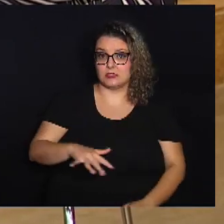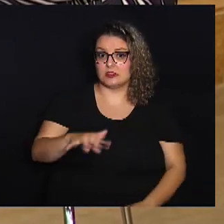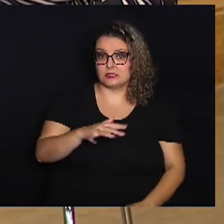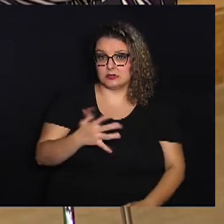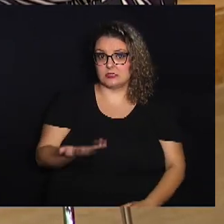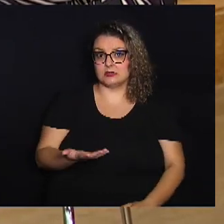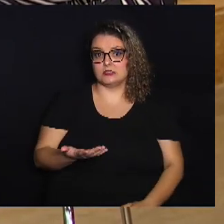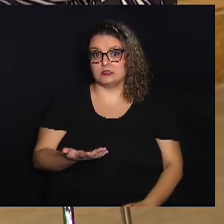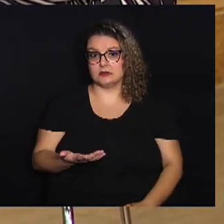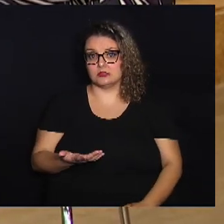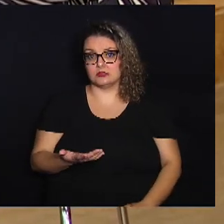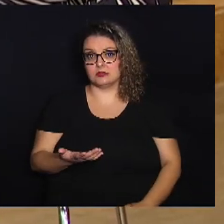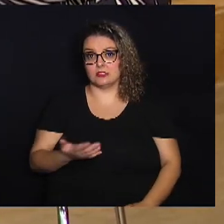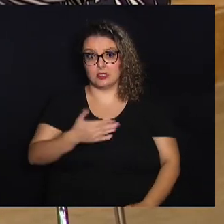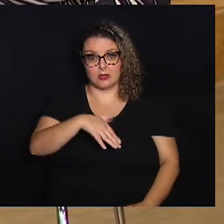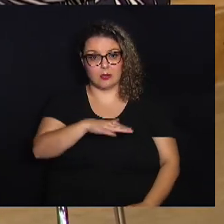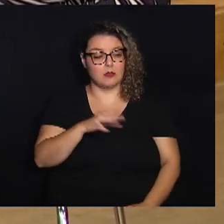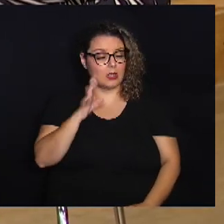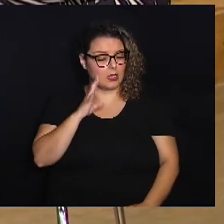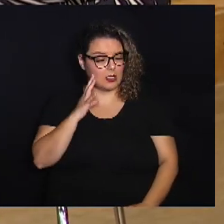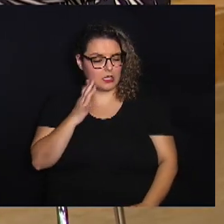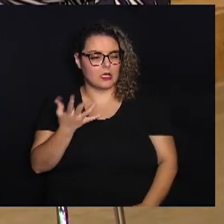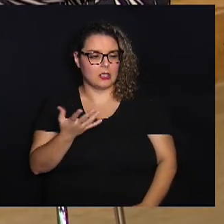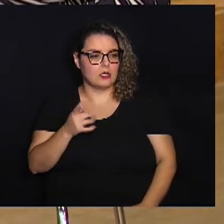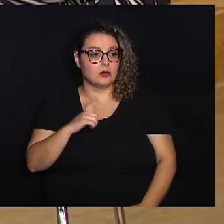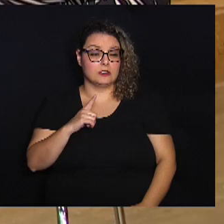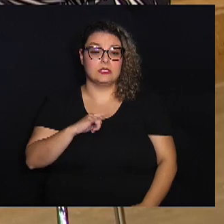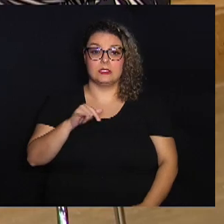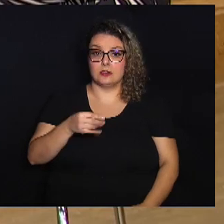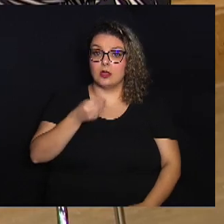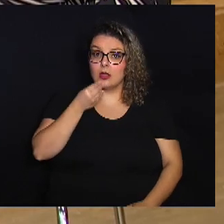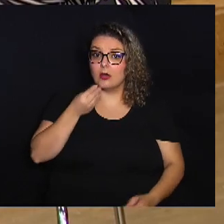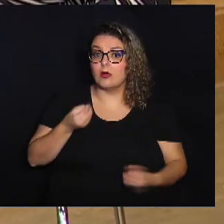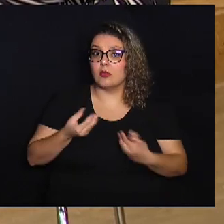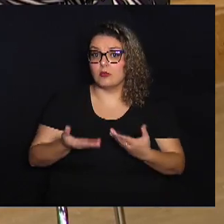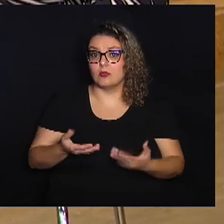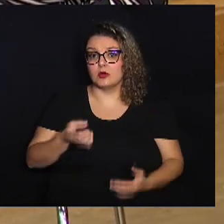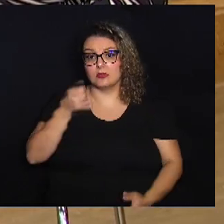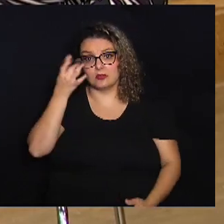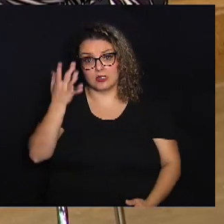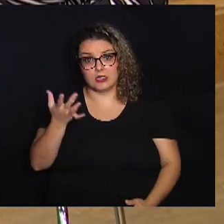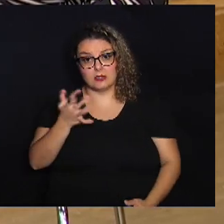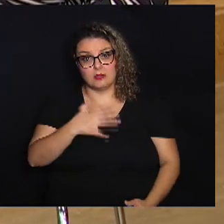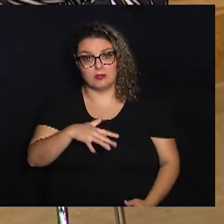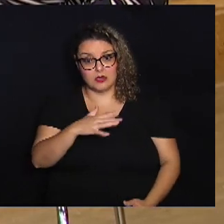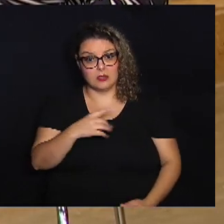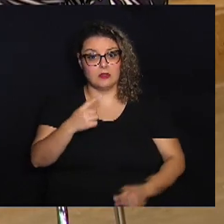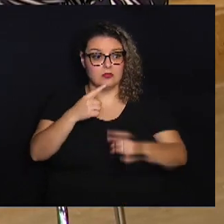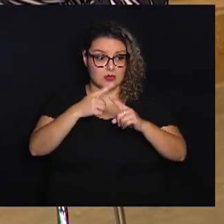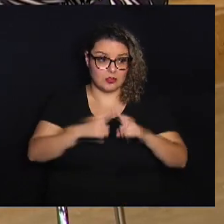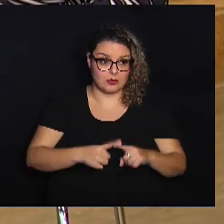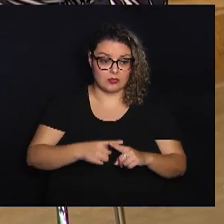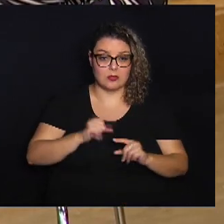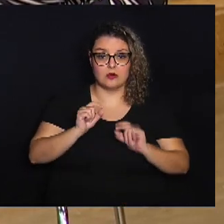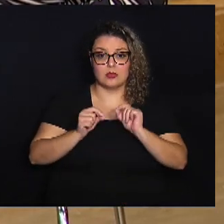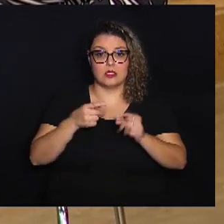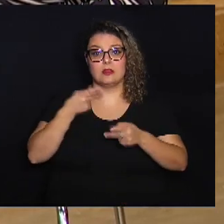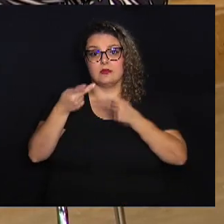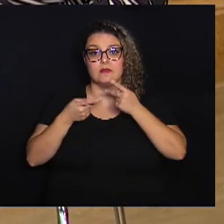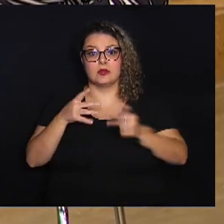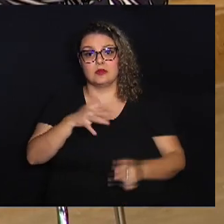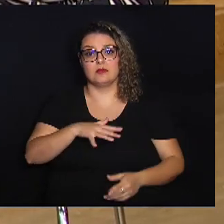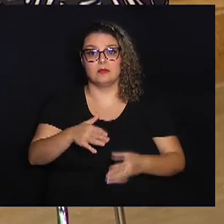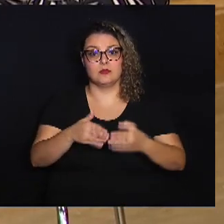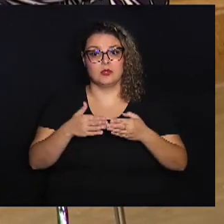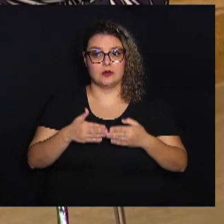área. O mercado é legal, o mercado dá oportunidades, é um mercado competitivo. O que você pode falar sobre isso, por